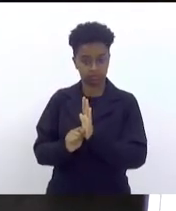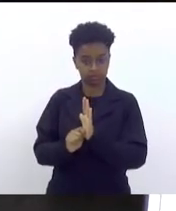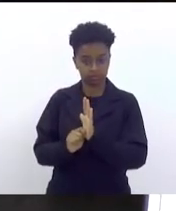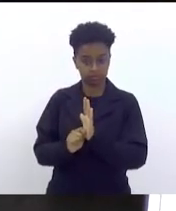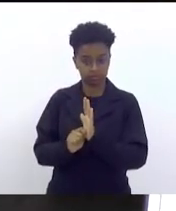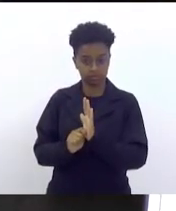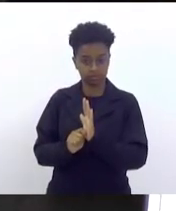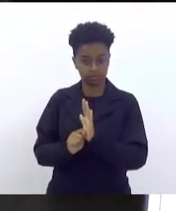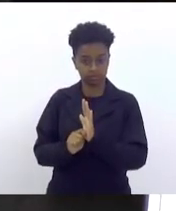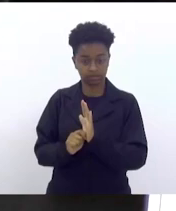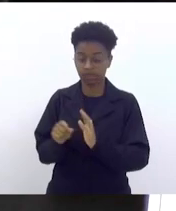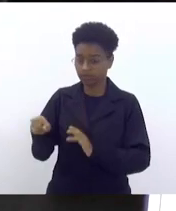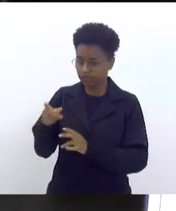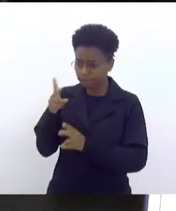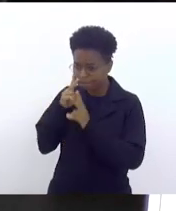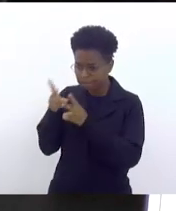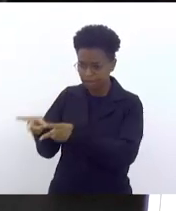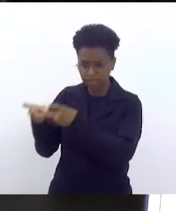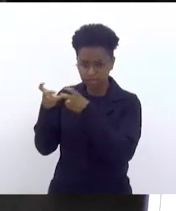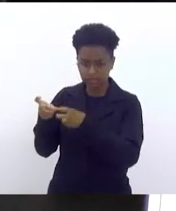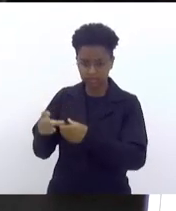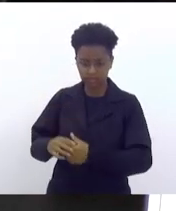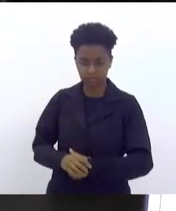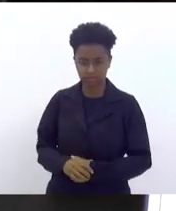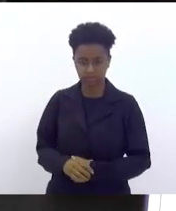está vendo como é